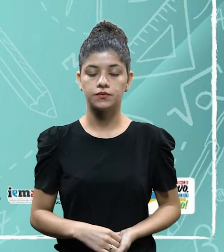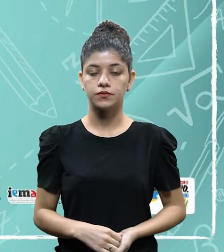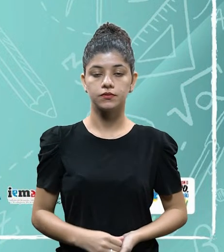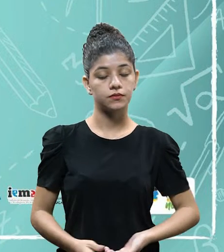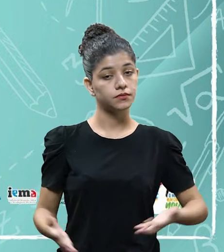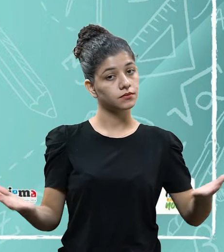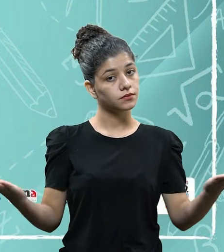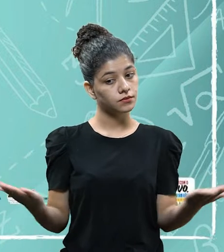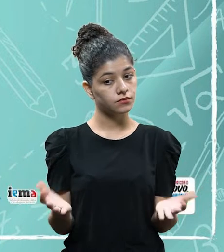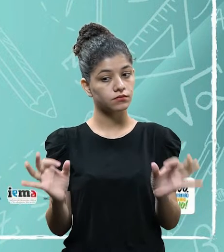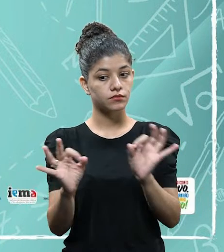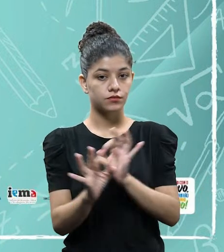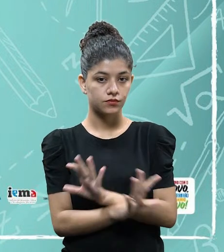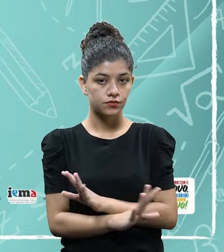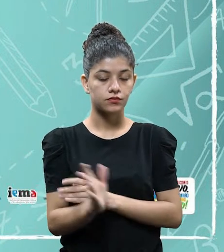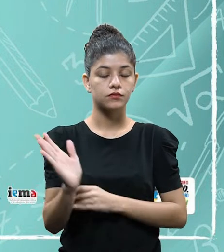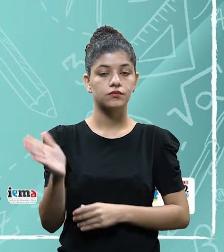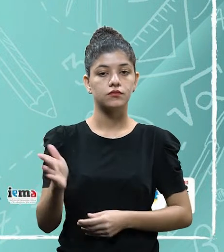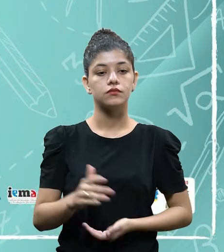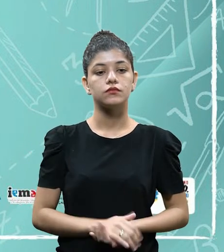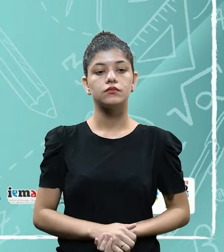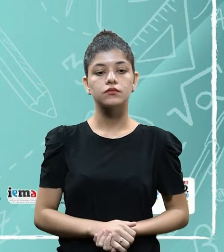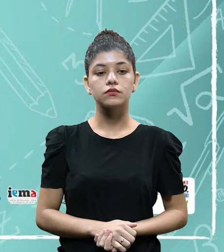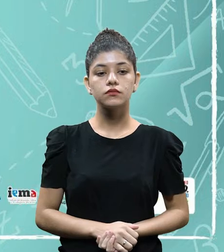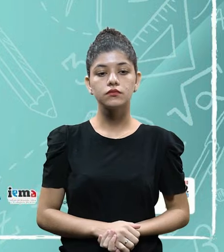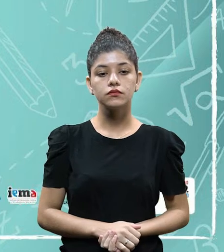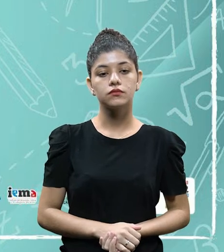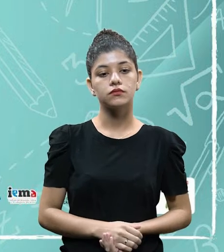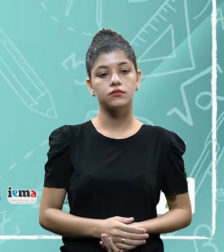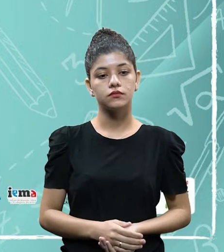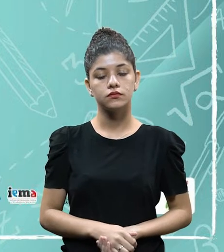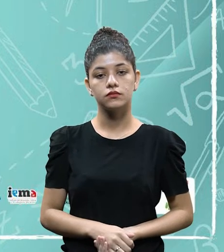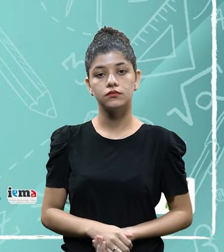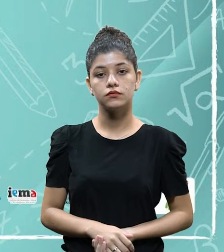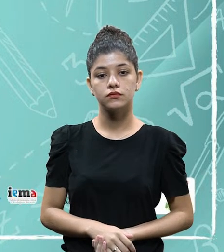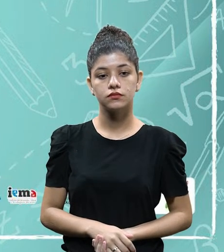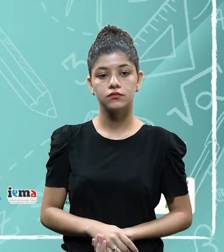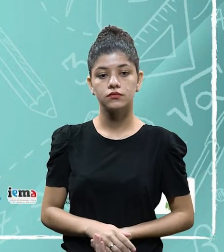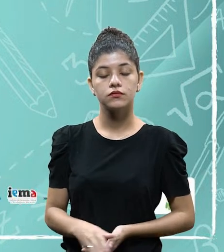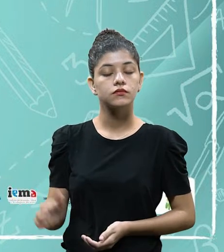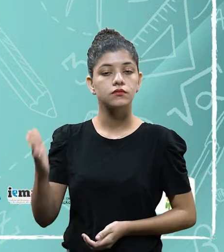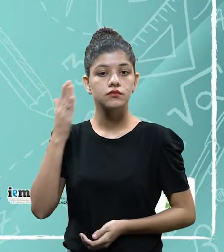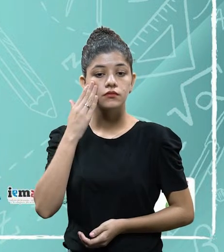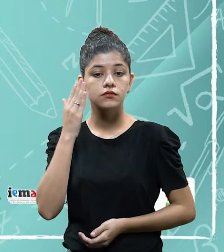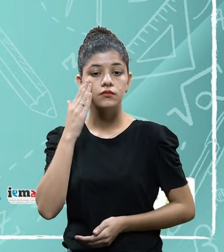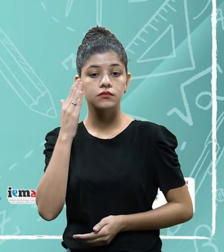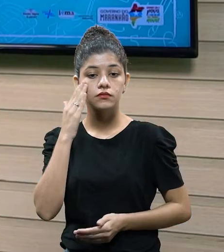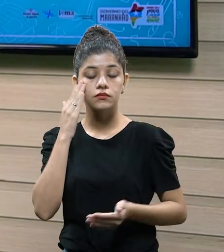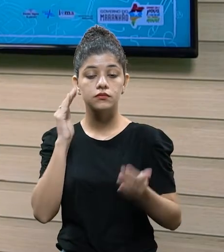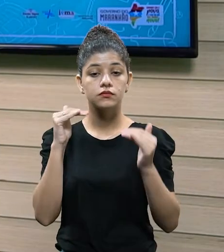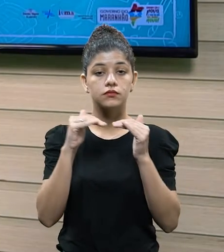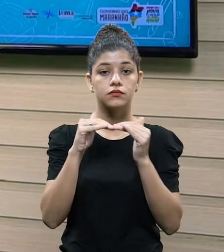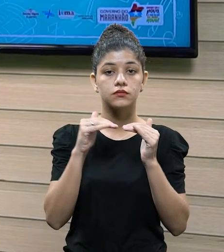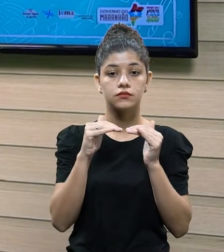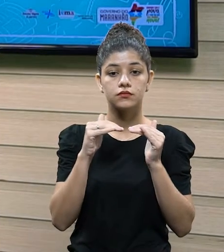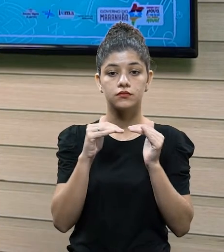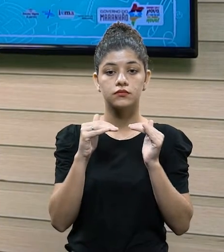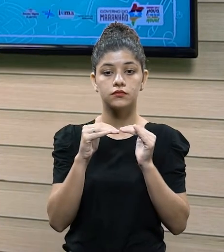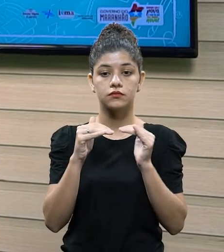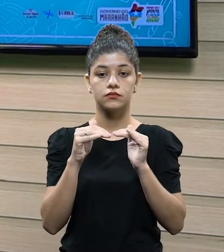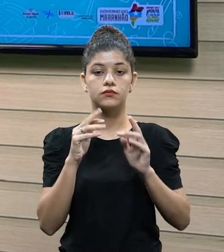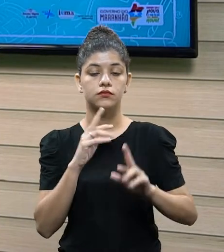gente poder fazer a nossa conclusão, o consenso e a negociação da liderança. Quando eu uso a